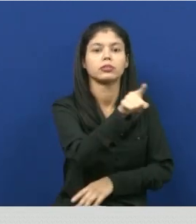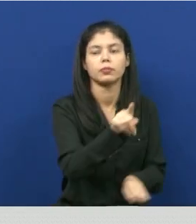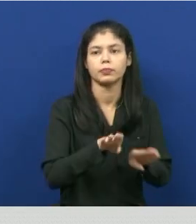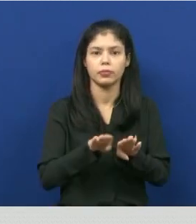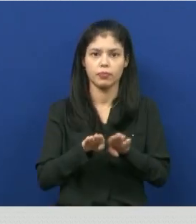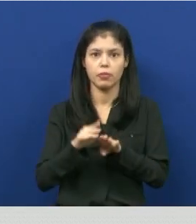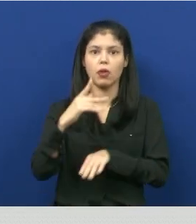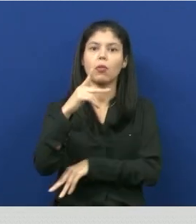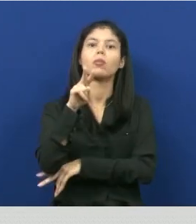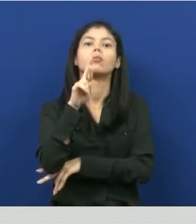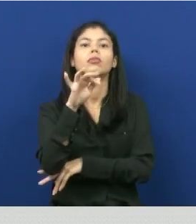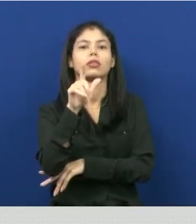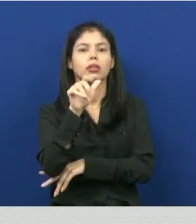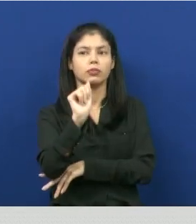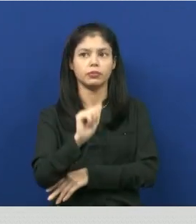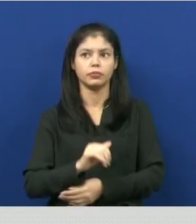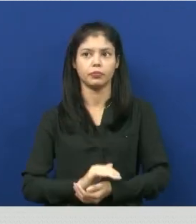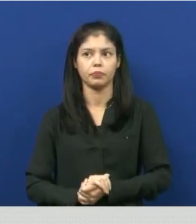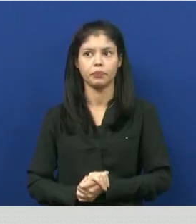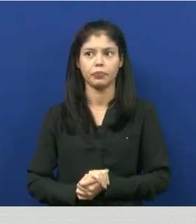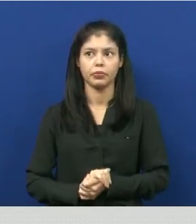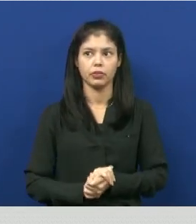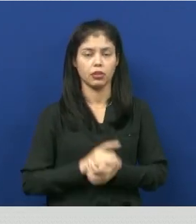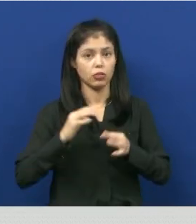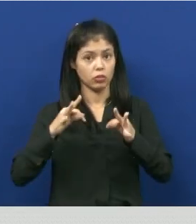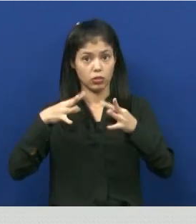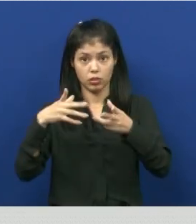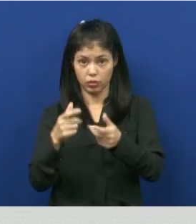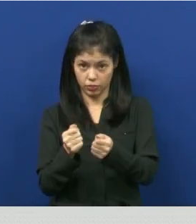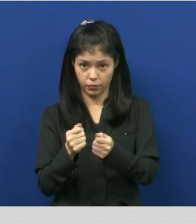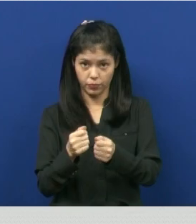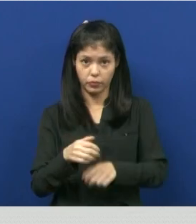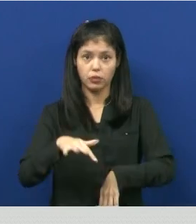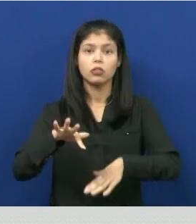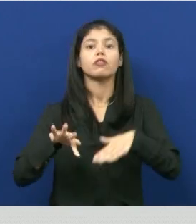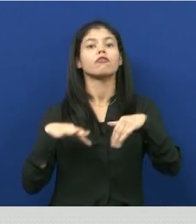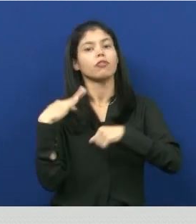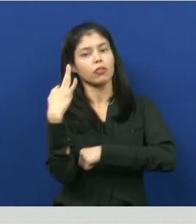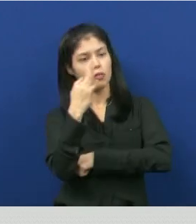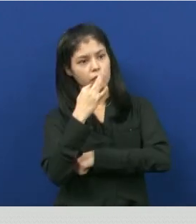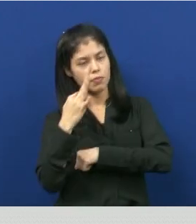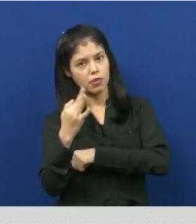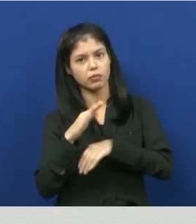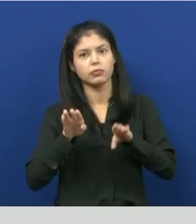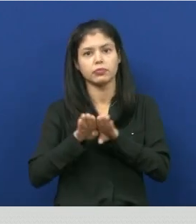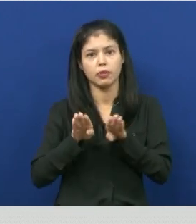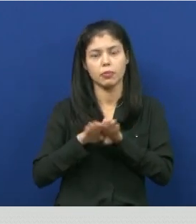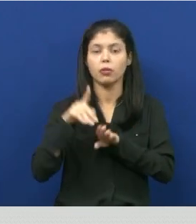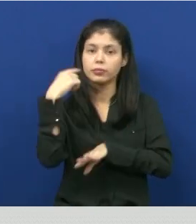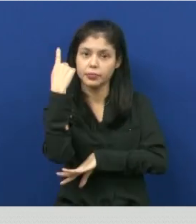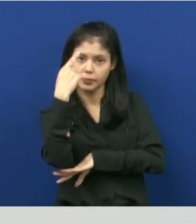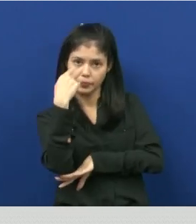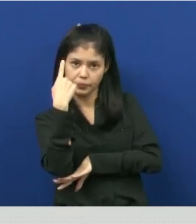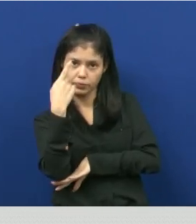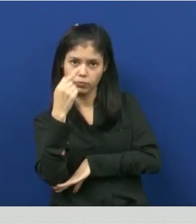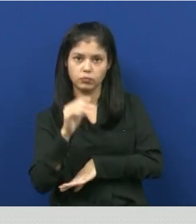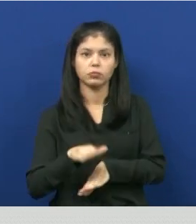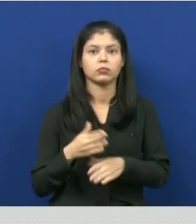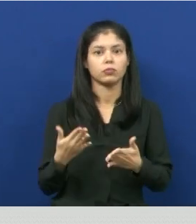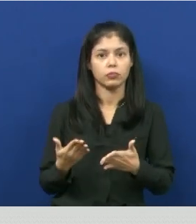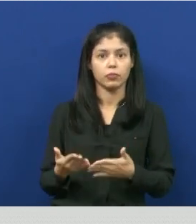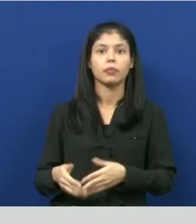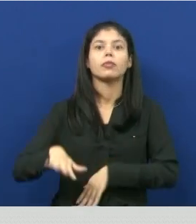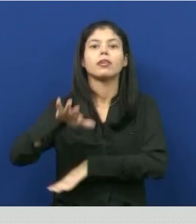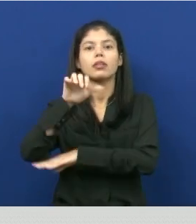plural. De maneira geral, de forma formal, tanto na Espanha quanto nos